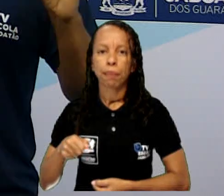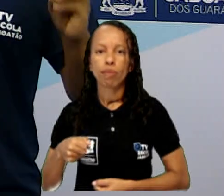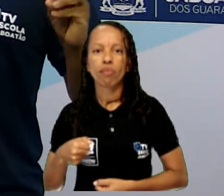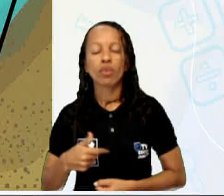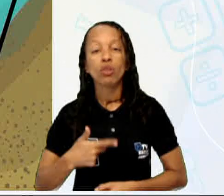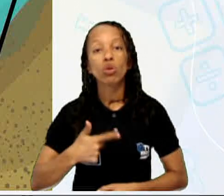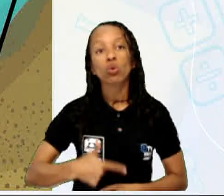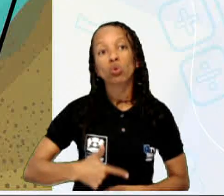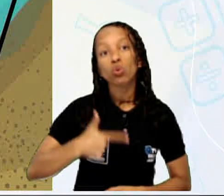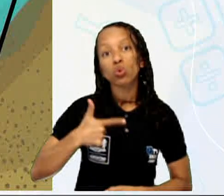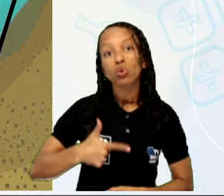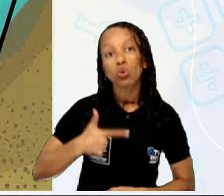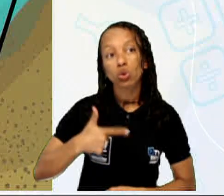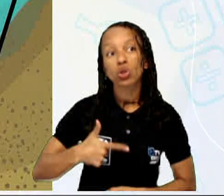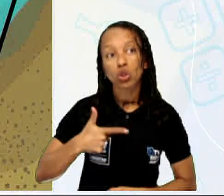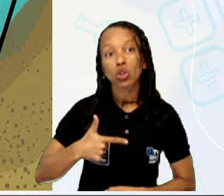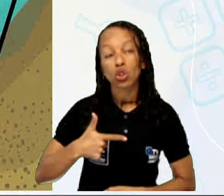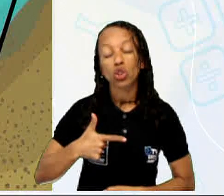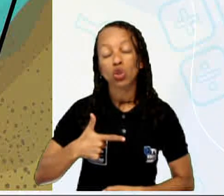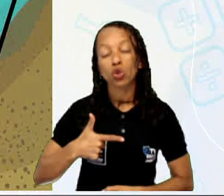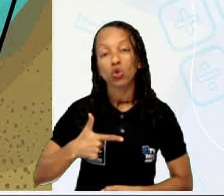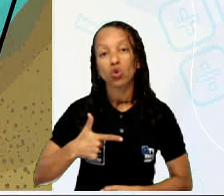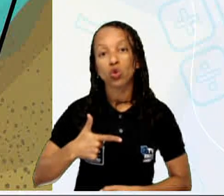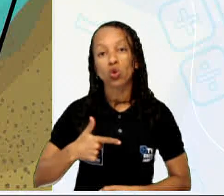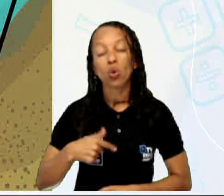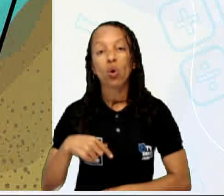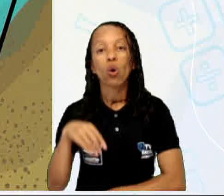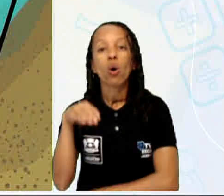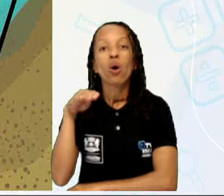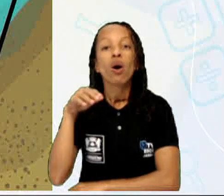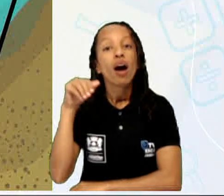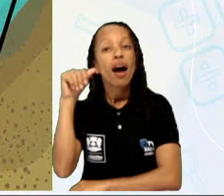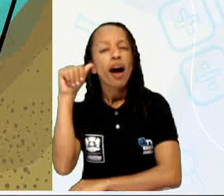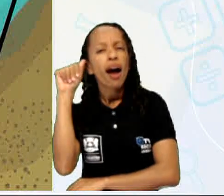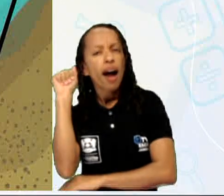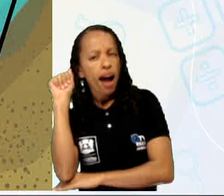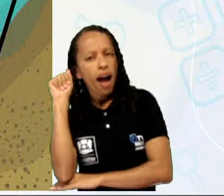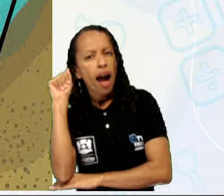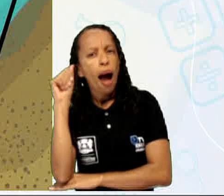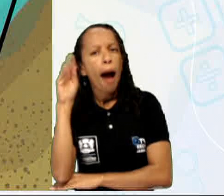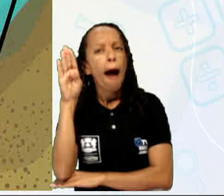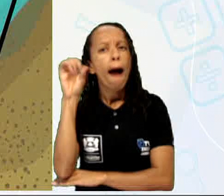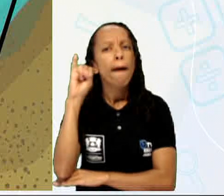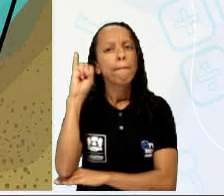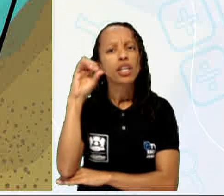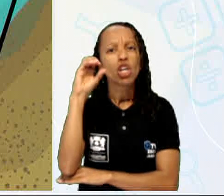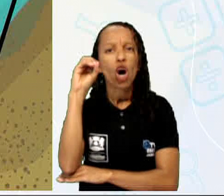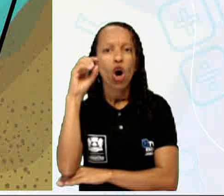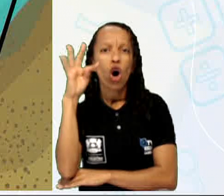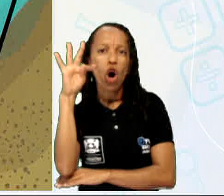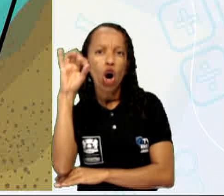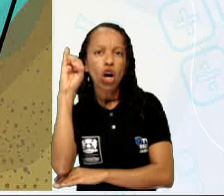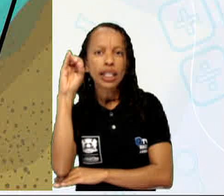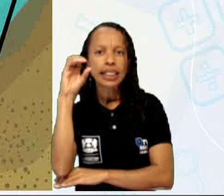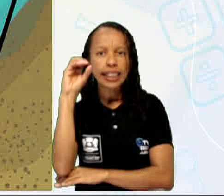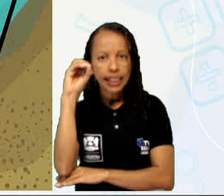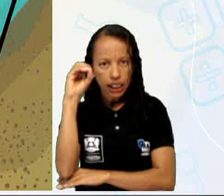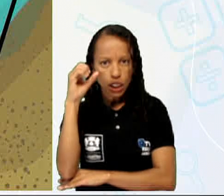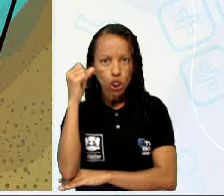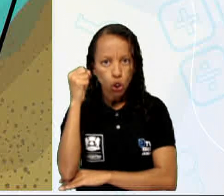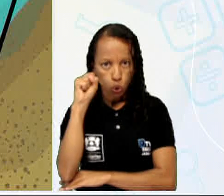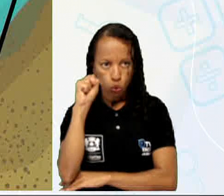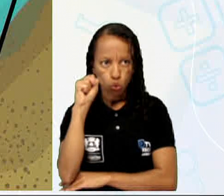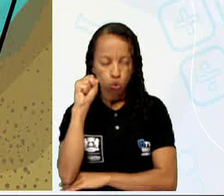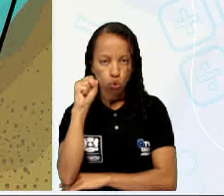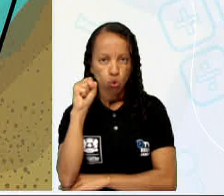componentes abióticos. Bióticos vem de vida, de seres vivos. São os componentes formados